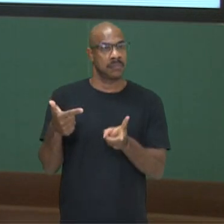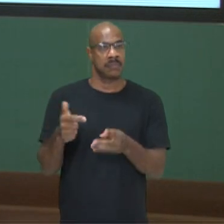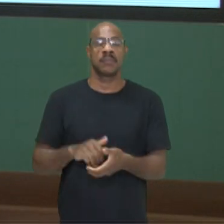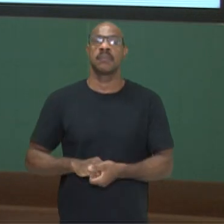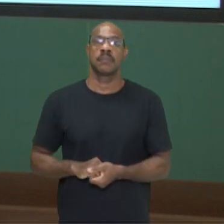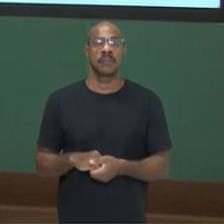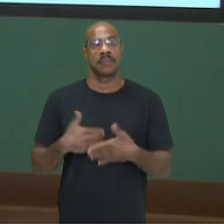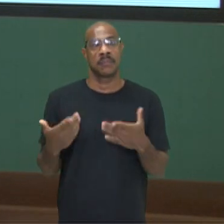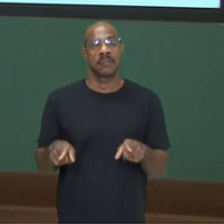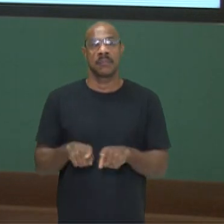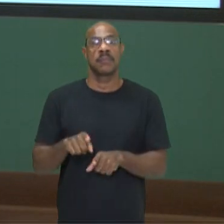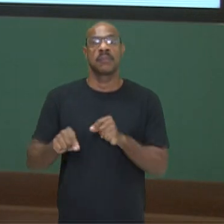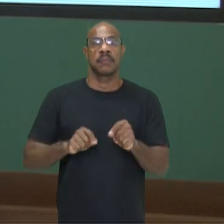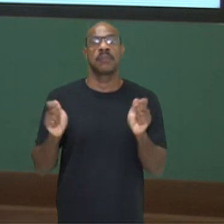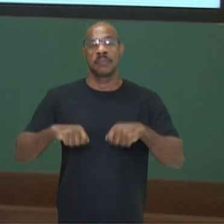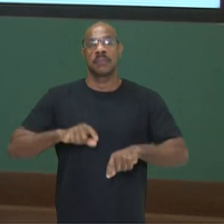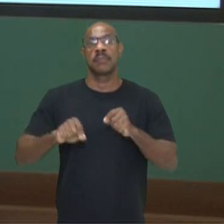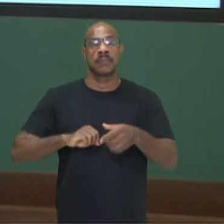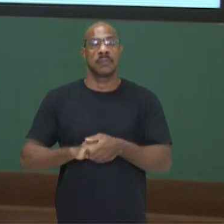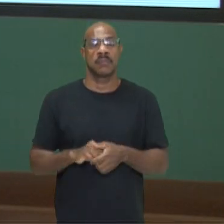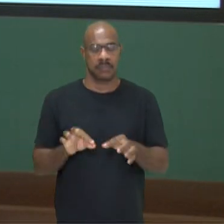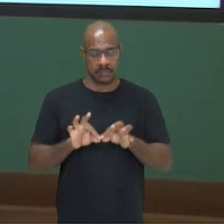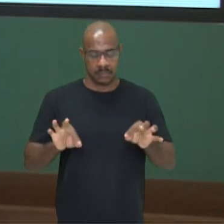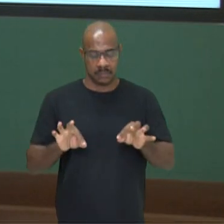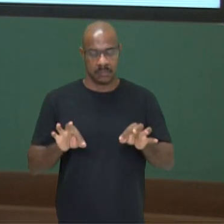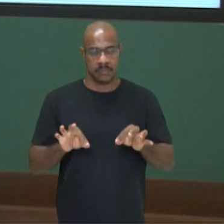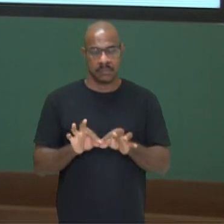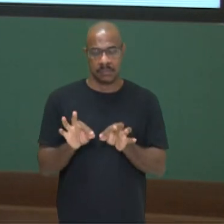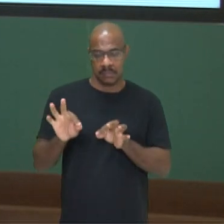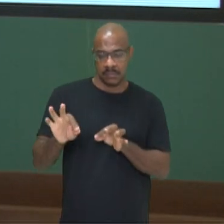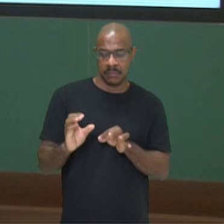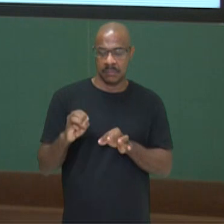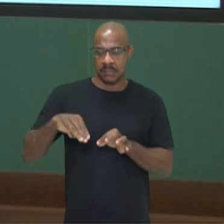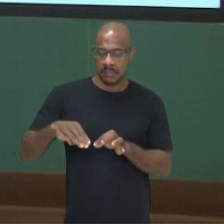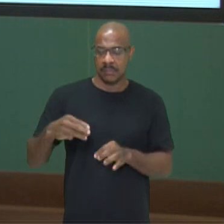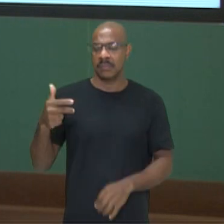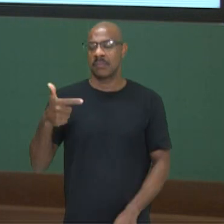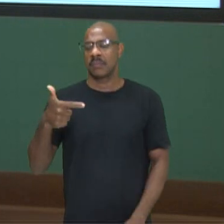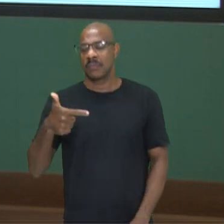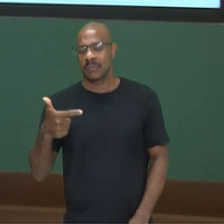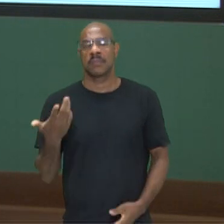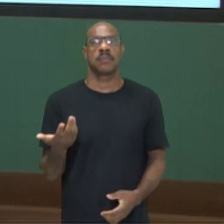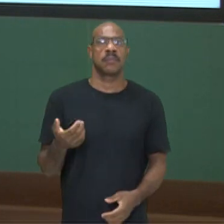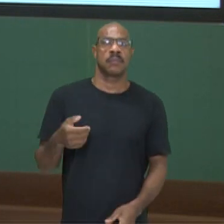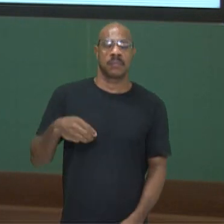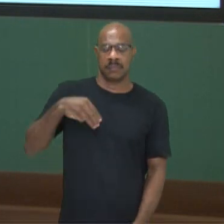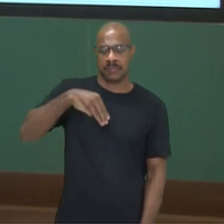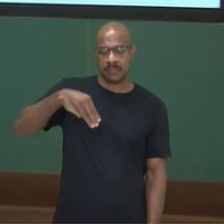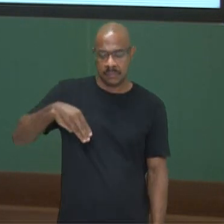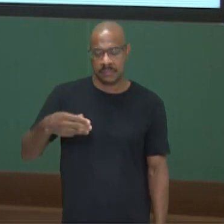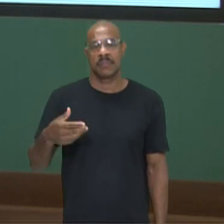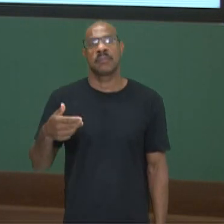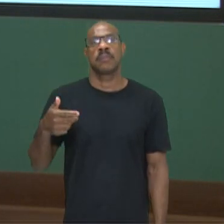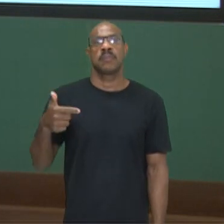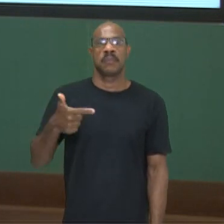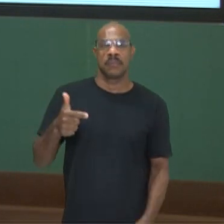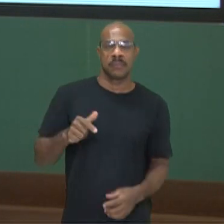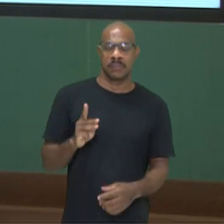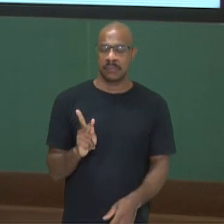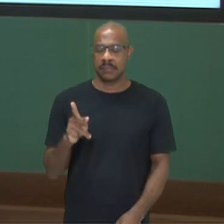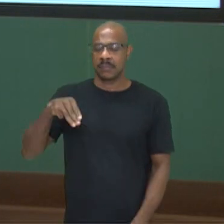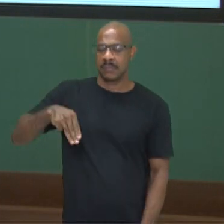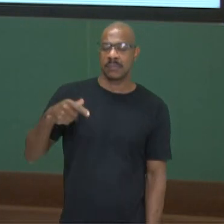exemplo, mas também poderia ser centímetros quadrados, milímetros quadrados, quilômetros